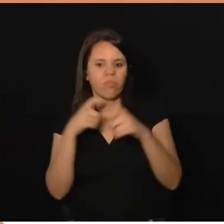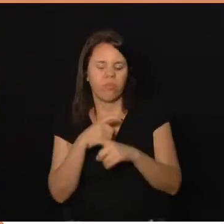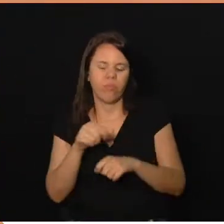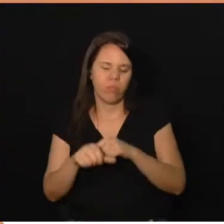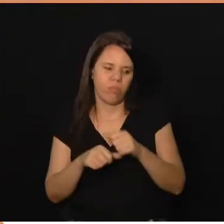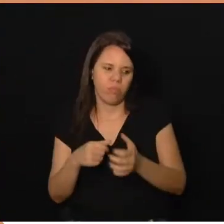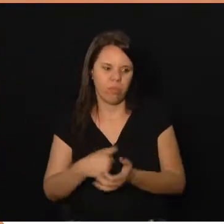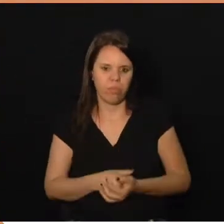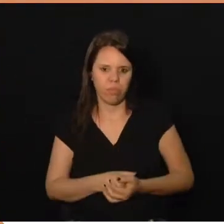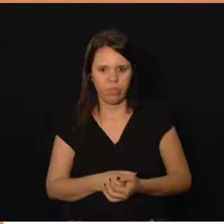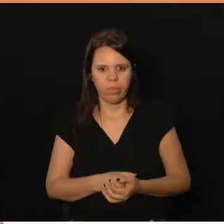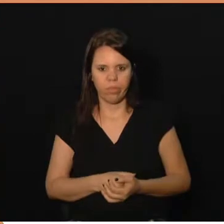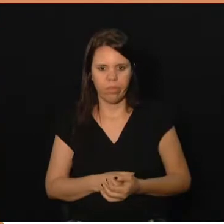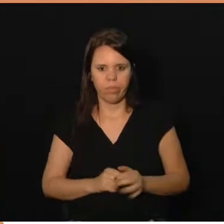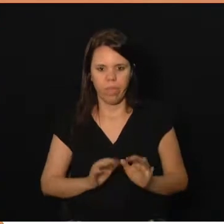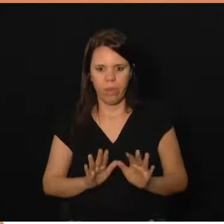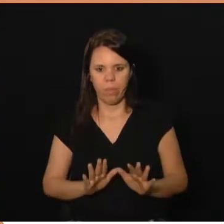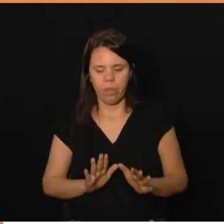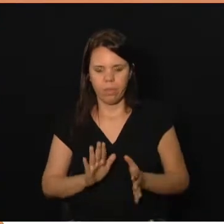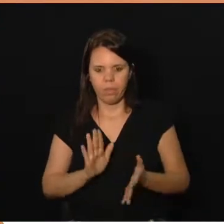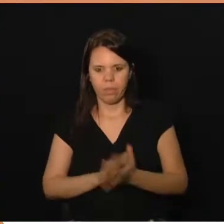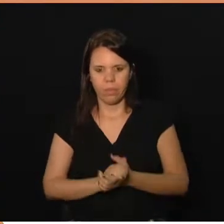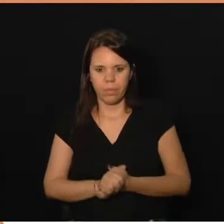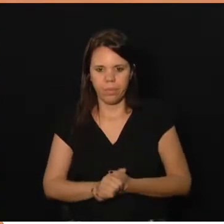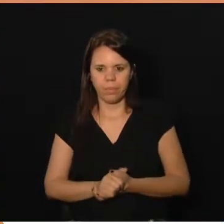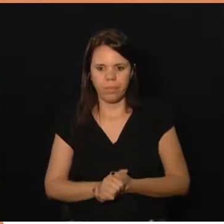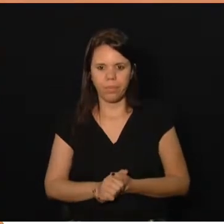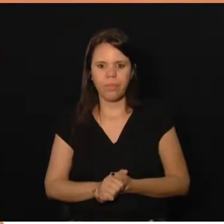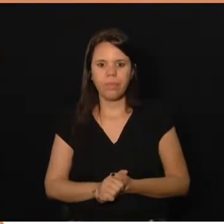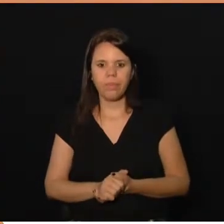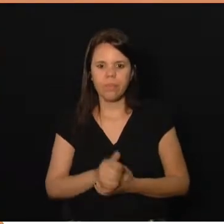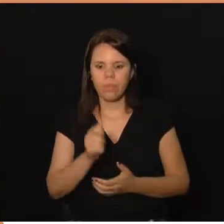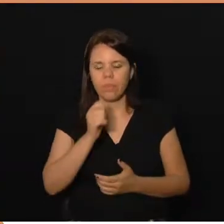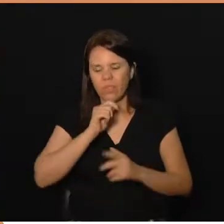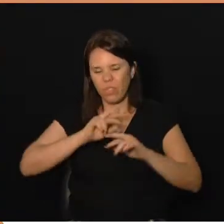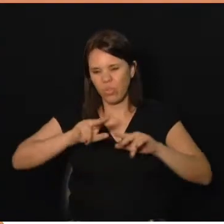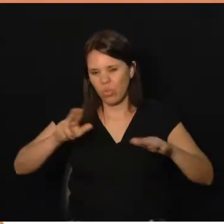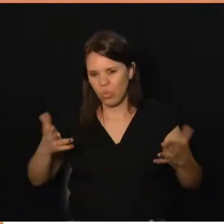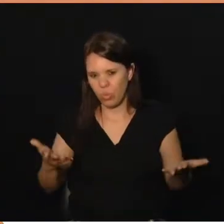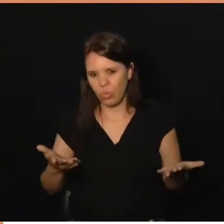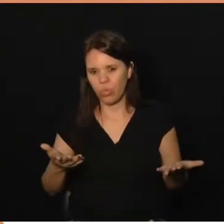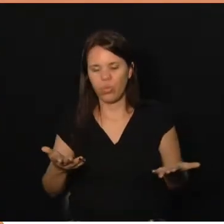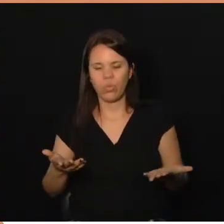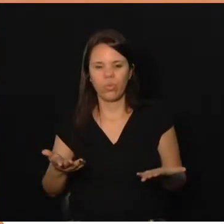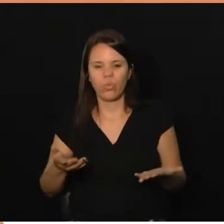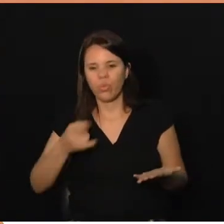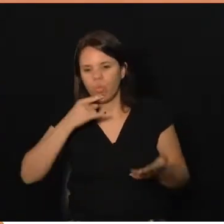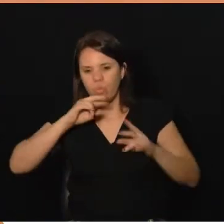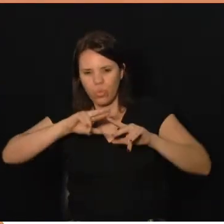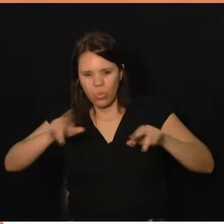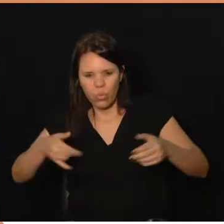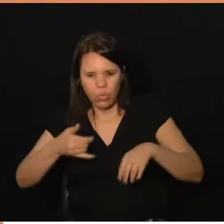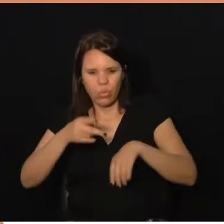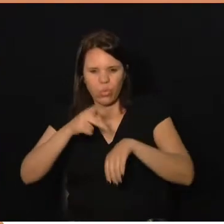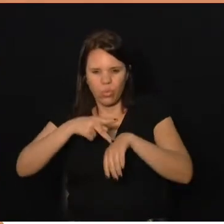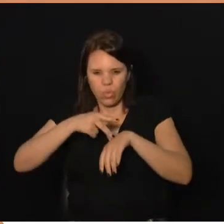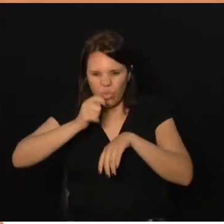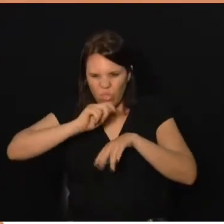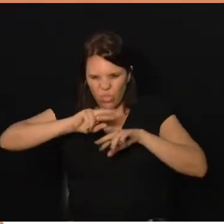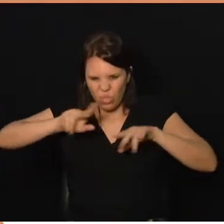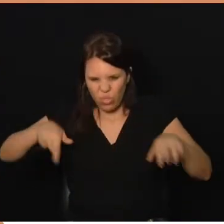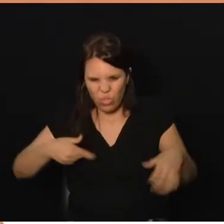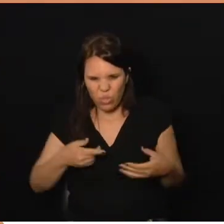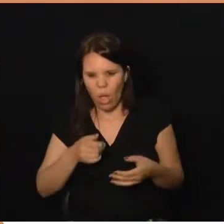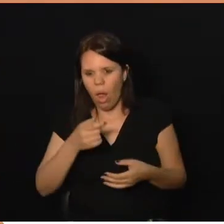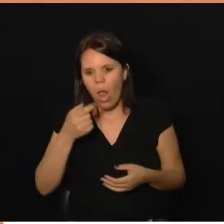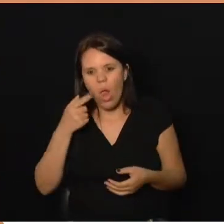mudança. Mas a droga, seja ela qual for, o álcool, o cigarro, a maconha, o crack, a merlo, o ópio, o êxtase, a balinha,